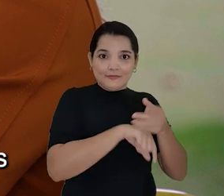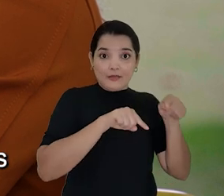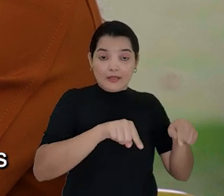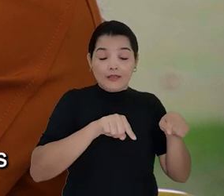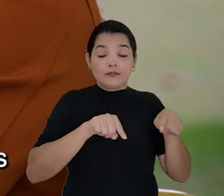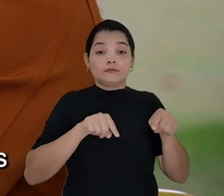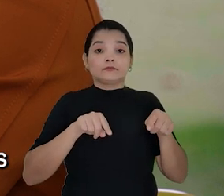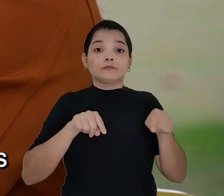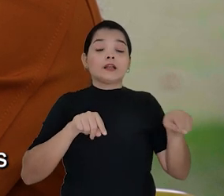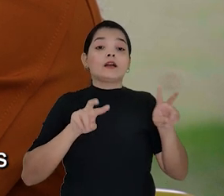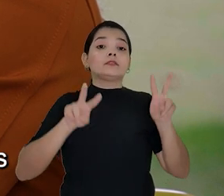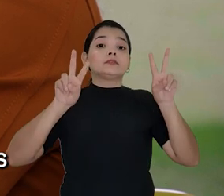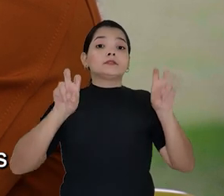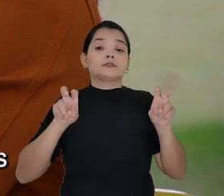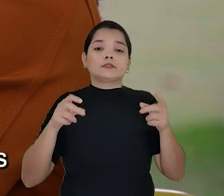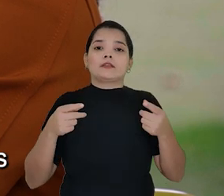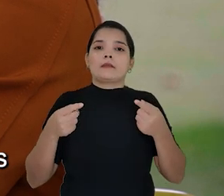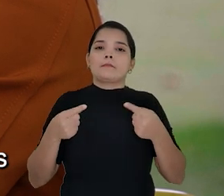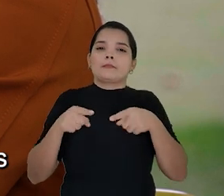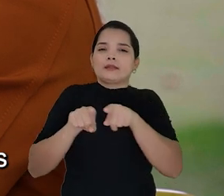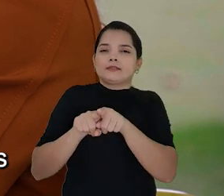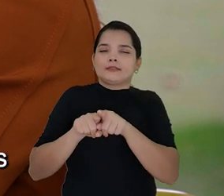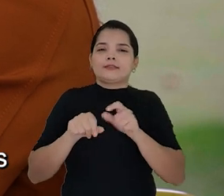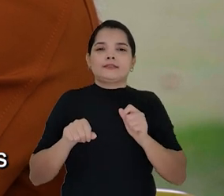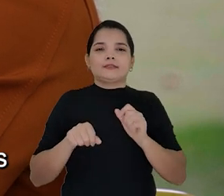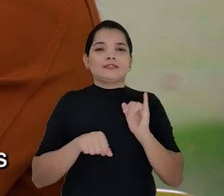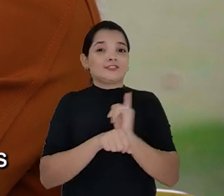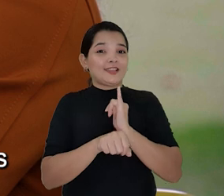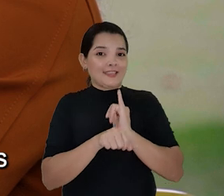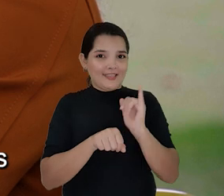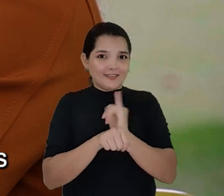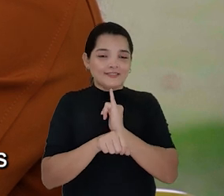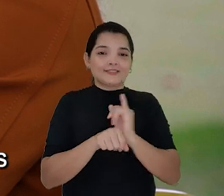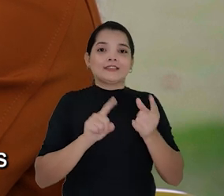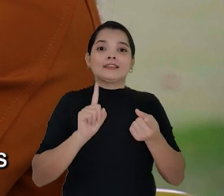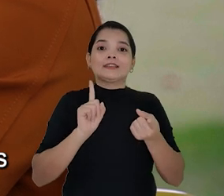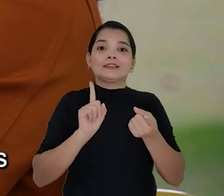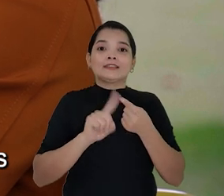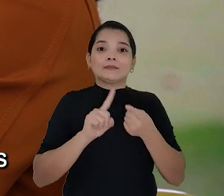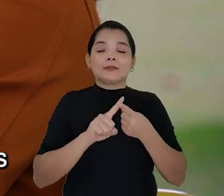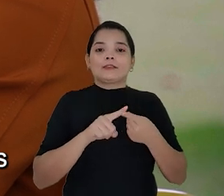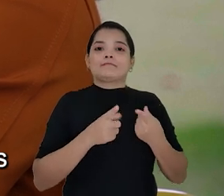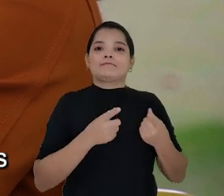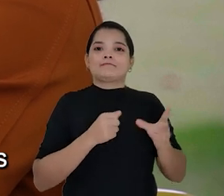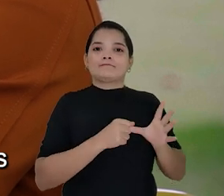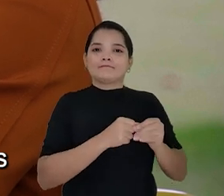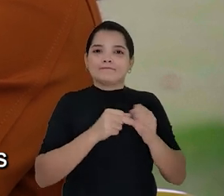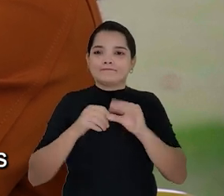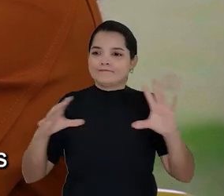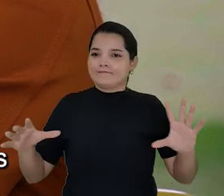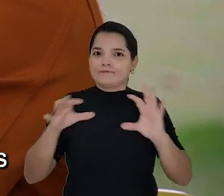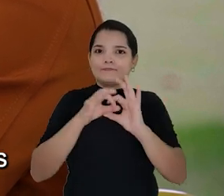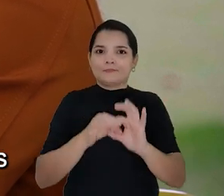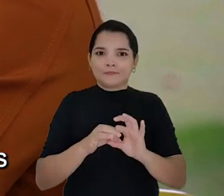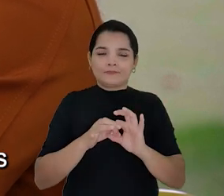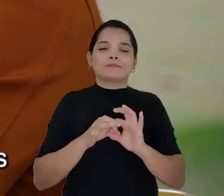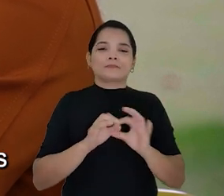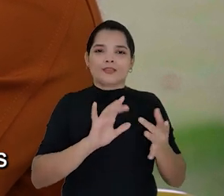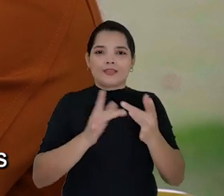trata de eh parcerias estratégicas né e formação de redes e colaboração